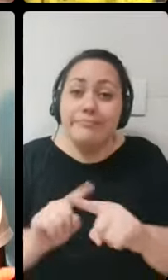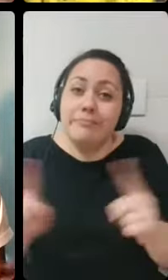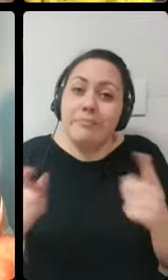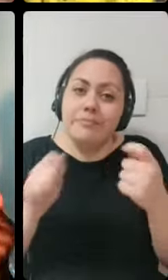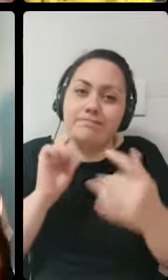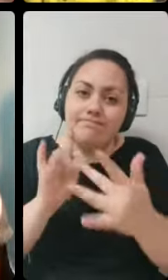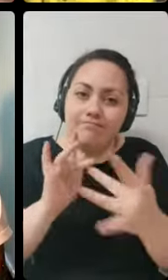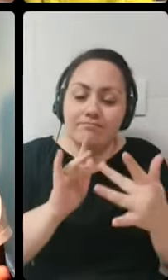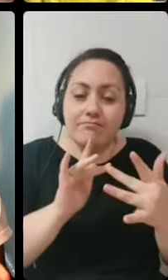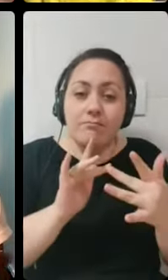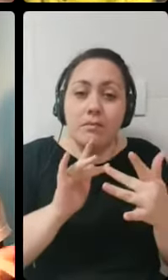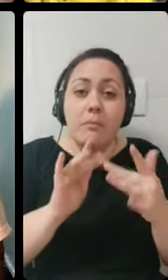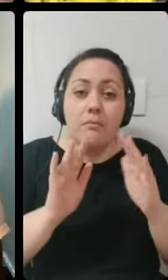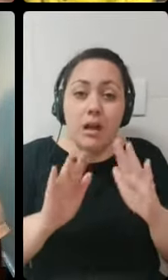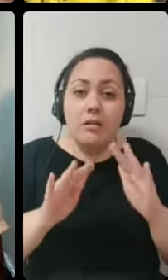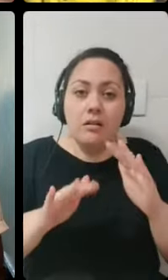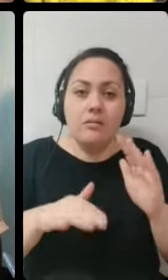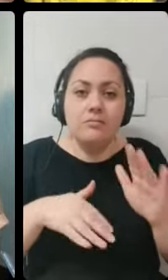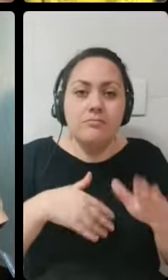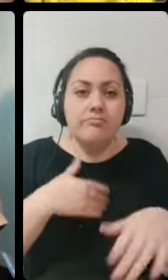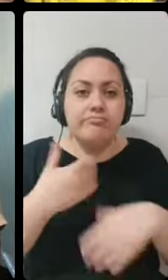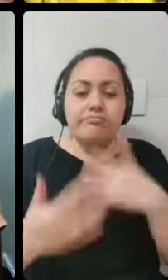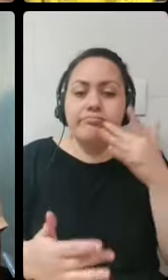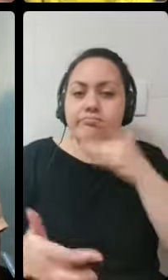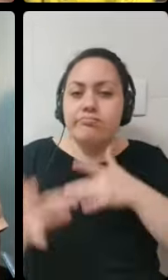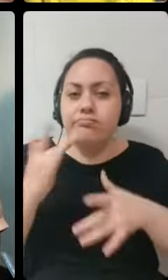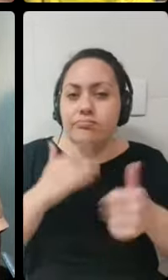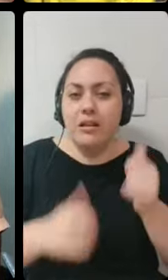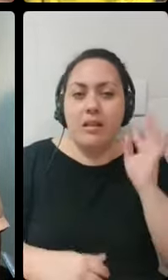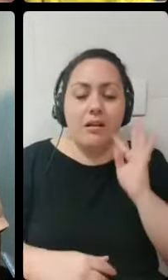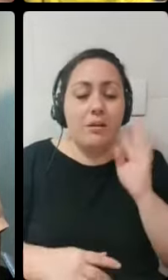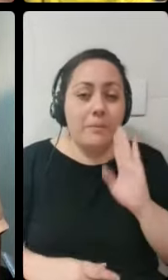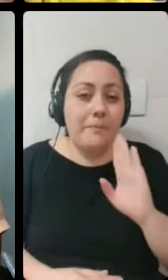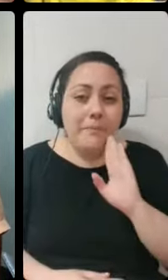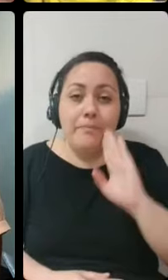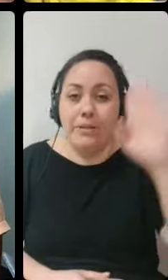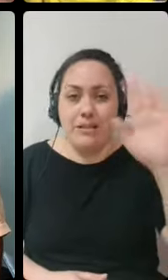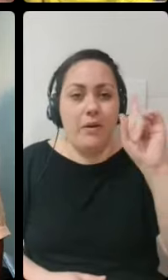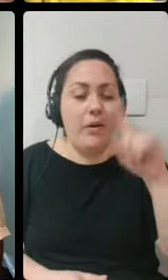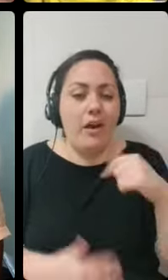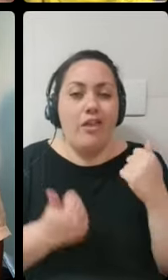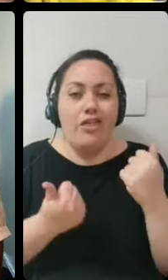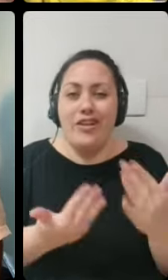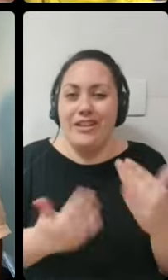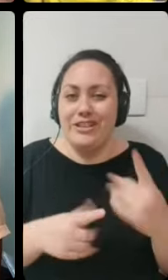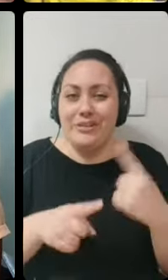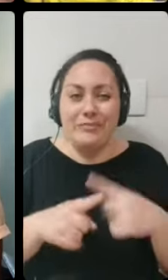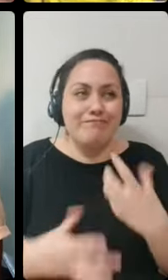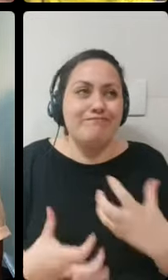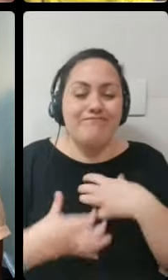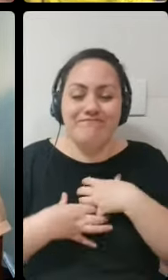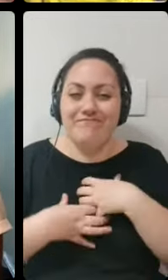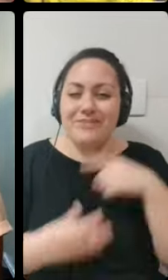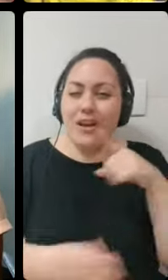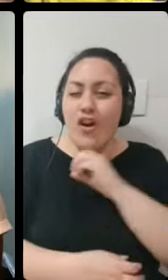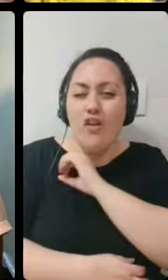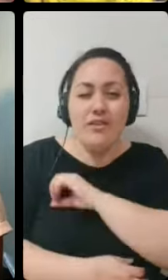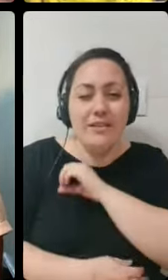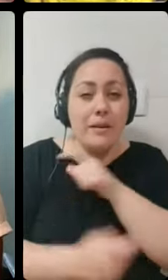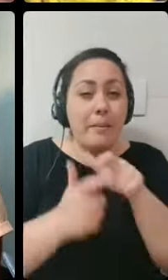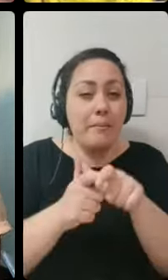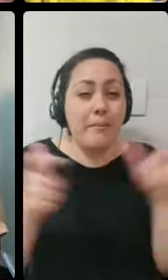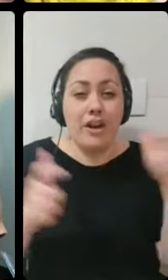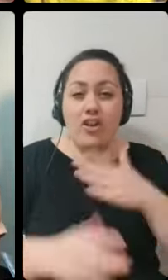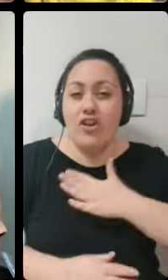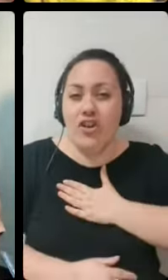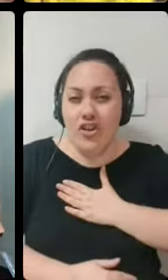flui, ela é muito legal de fazer, principalmente com adolescente. A gente sentiu assim que era uma das oficinas mais favoritas. Acho que a minha favorita